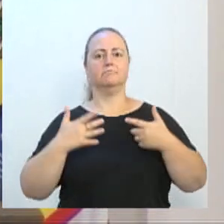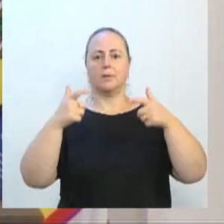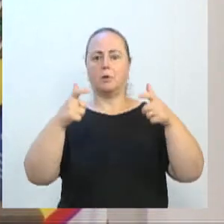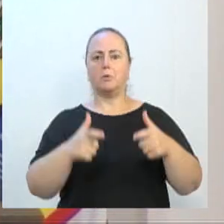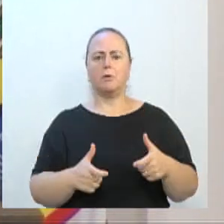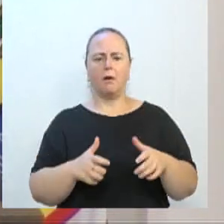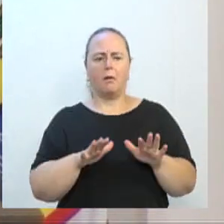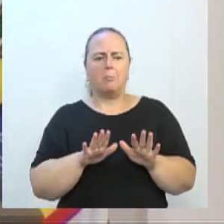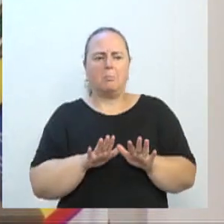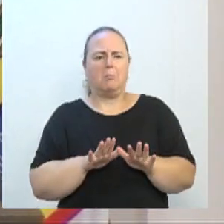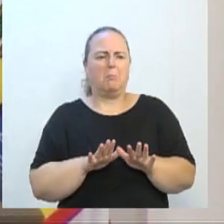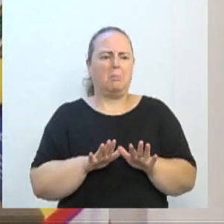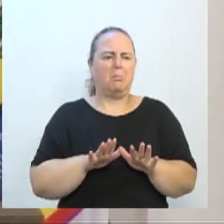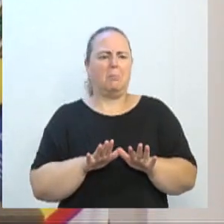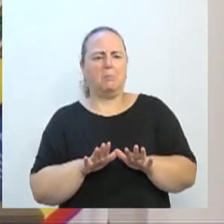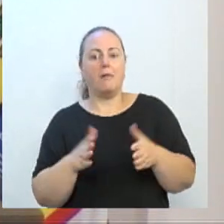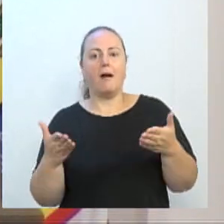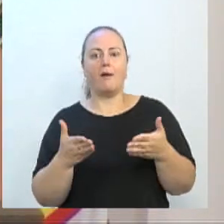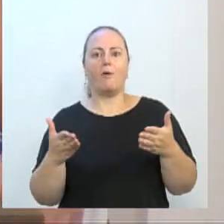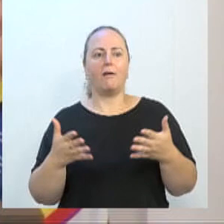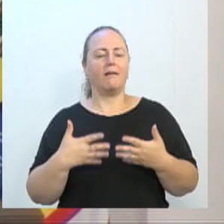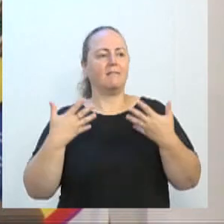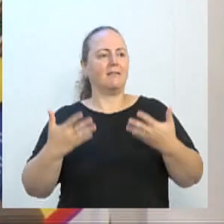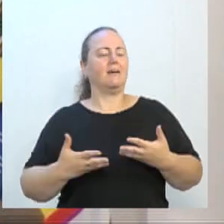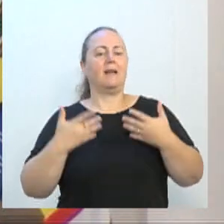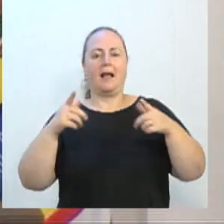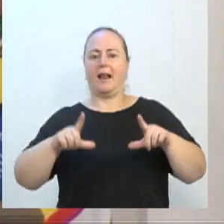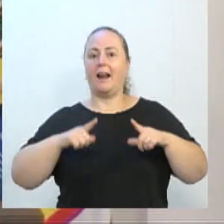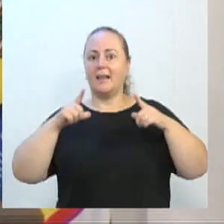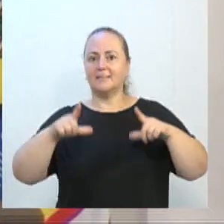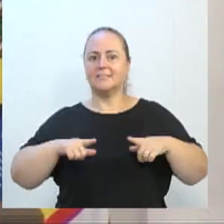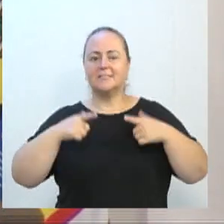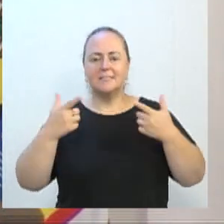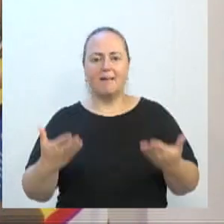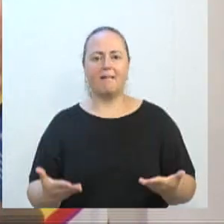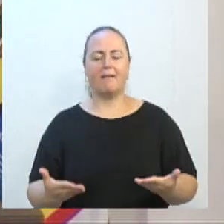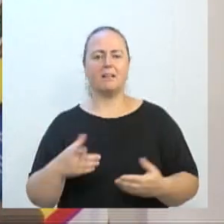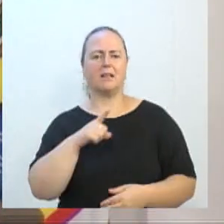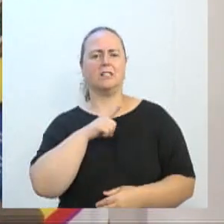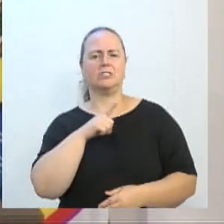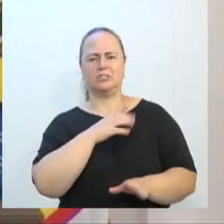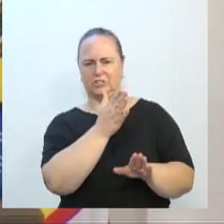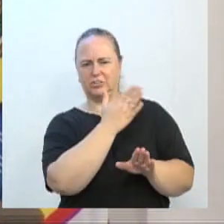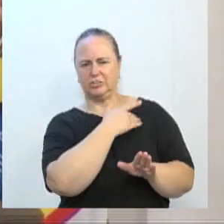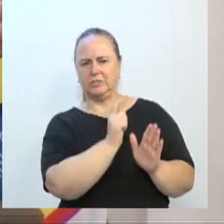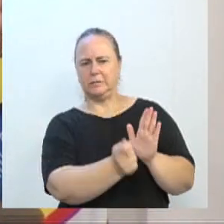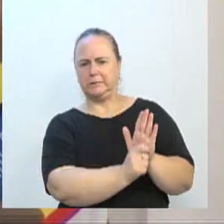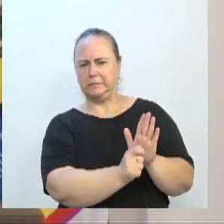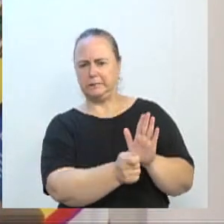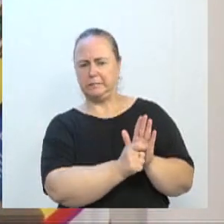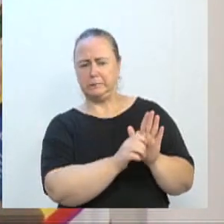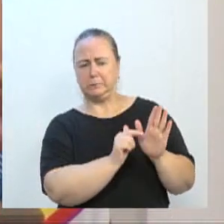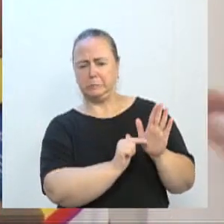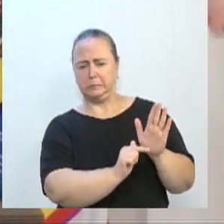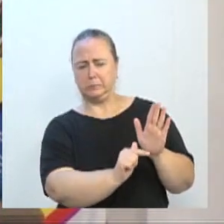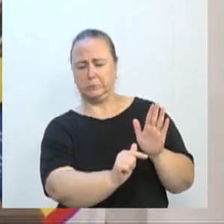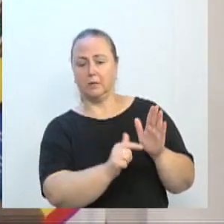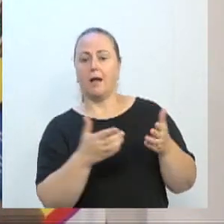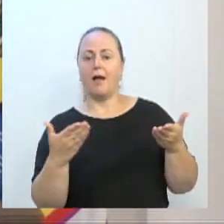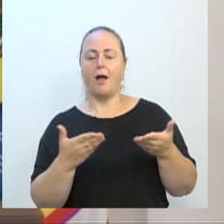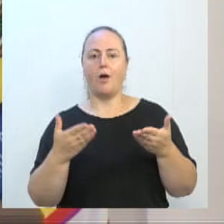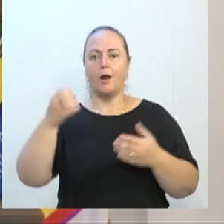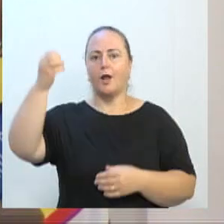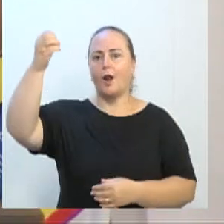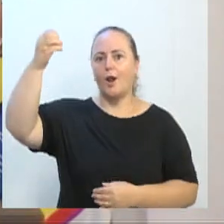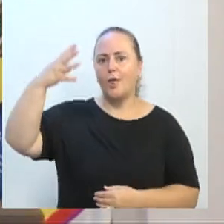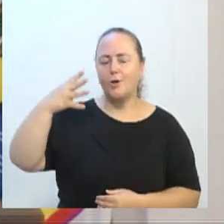era subutilizado, um espaço que estava sujeito a depreciação, usuários de droga, um lugar muito ermo, e hoje tem luz,